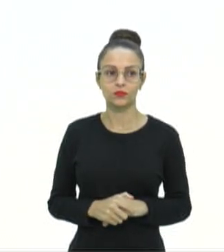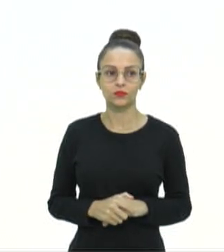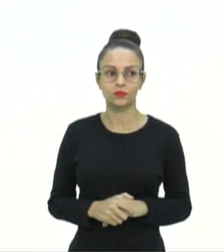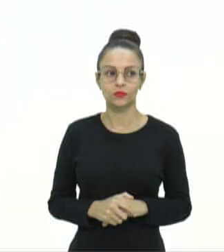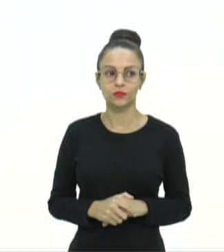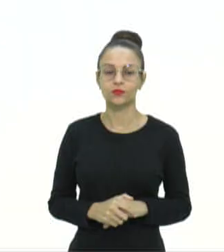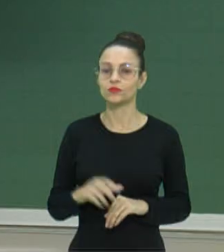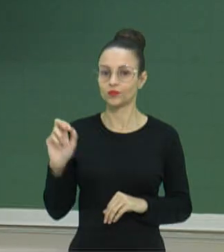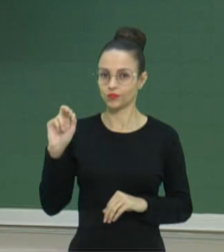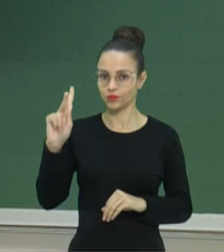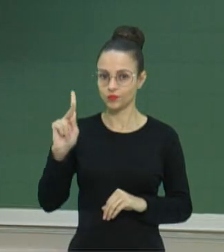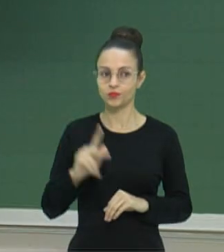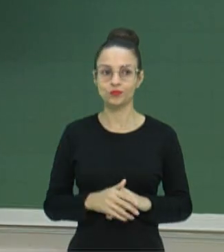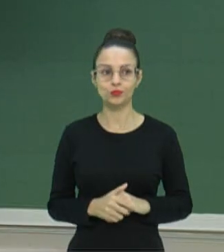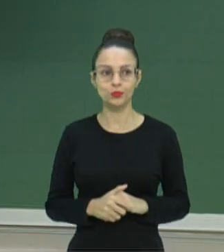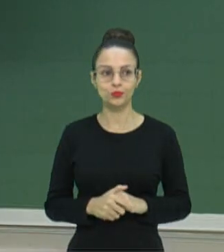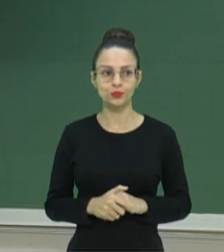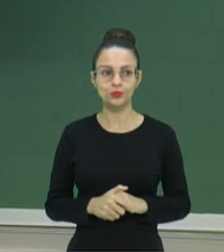Ok.